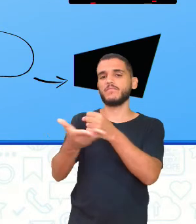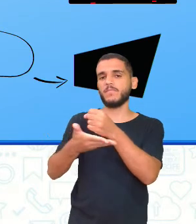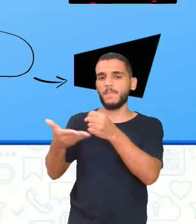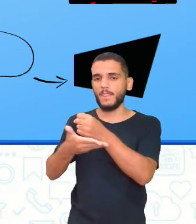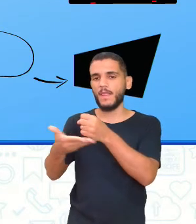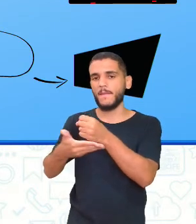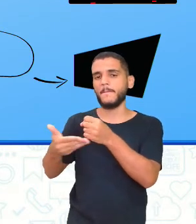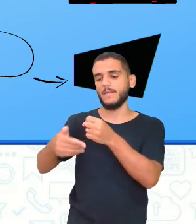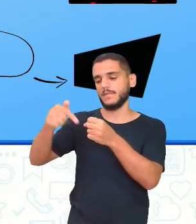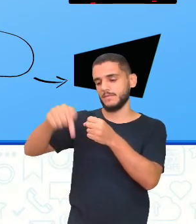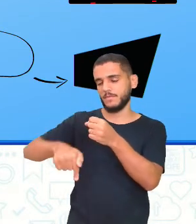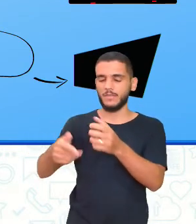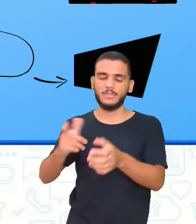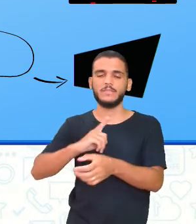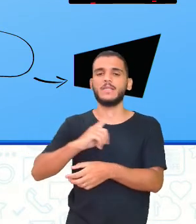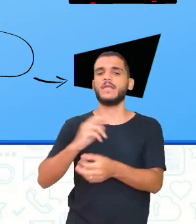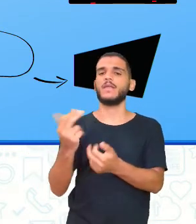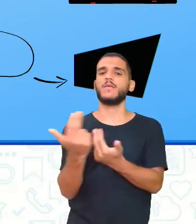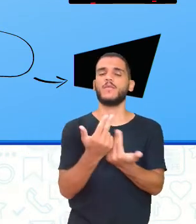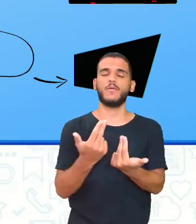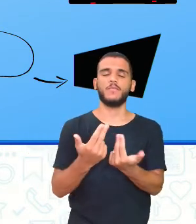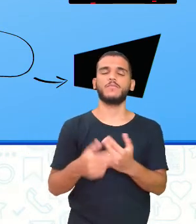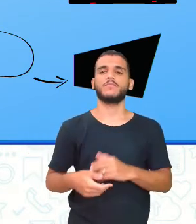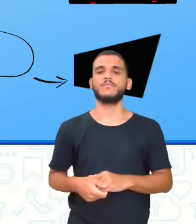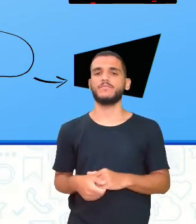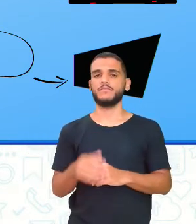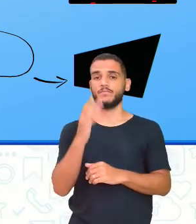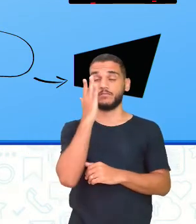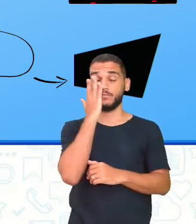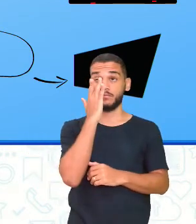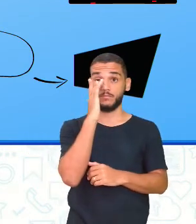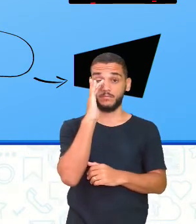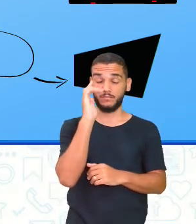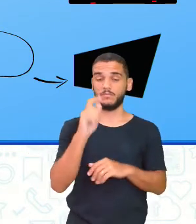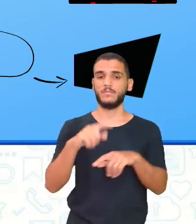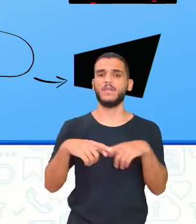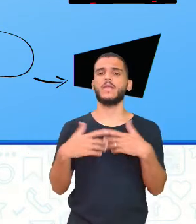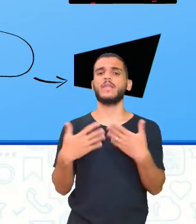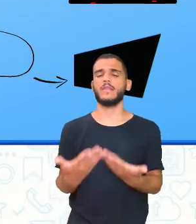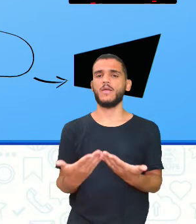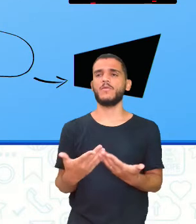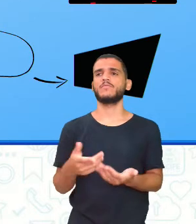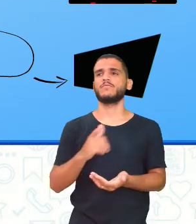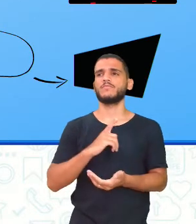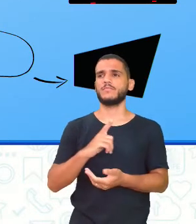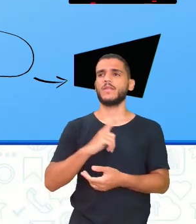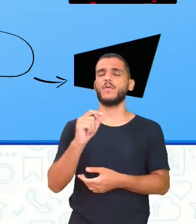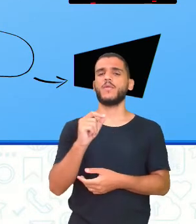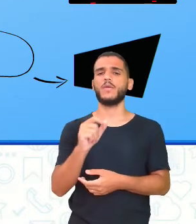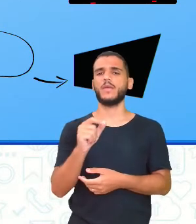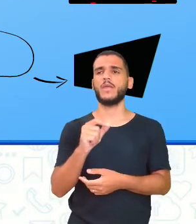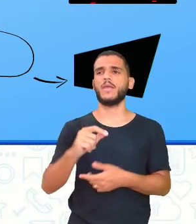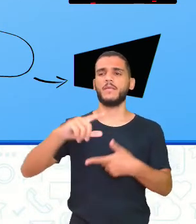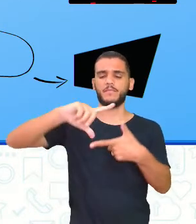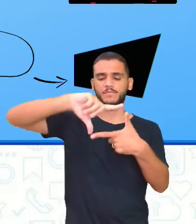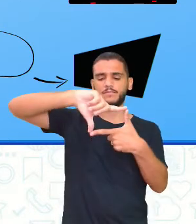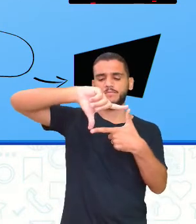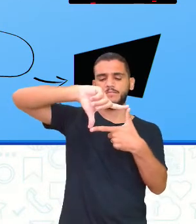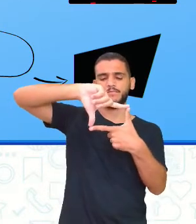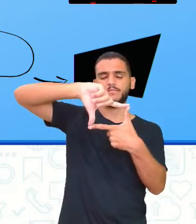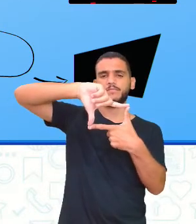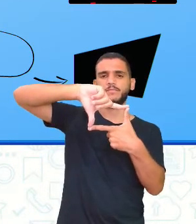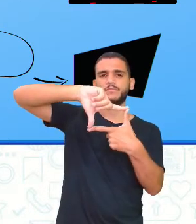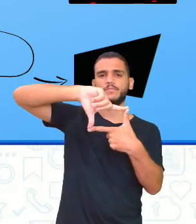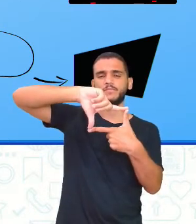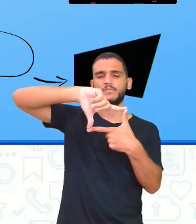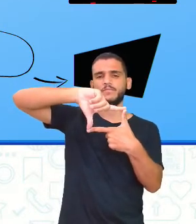base inferior, ela é a mesma, tá? E esse de cá tem um retângulo, pois é, ele é um trapézio retângulo, a gente